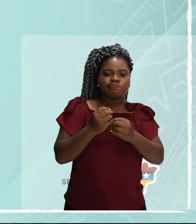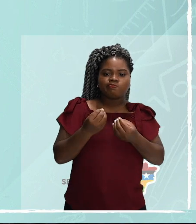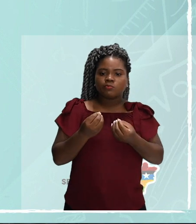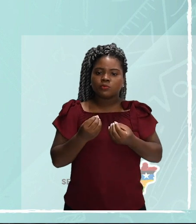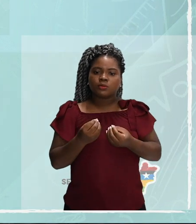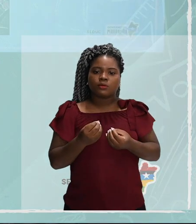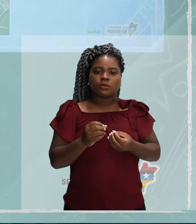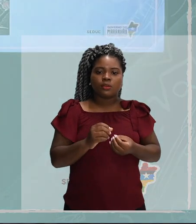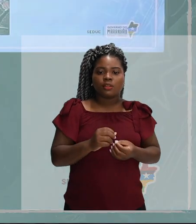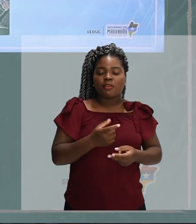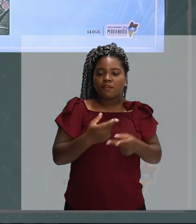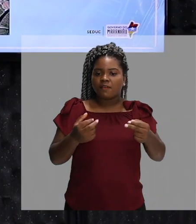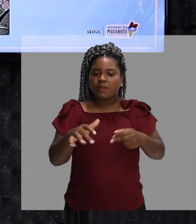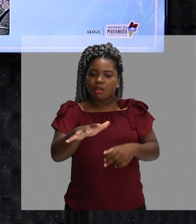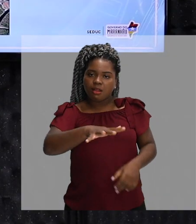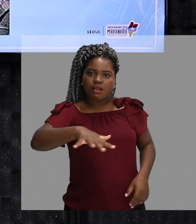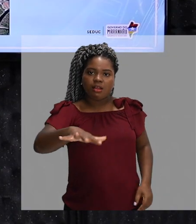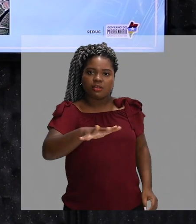áreas